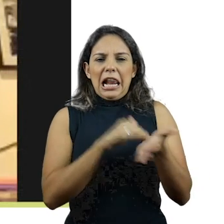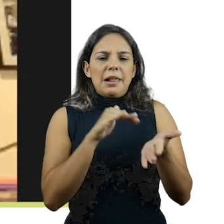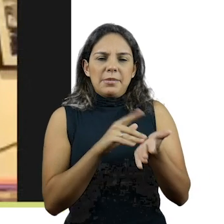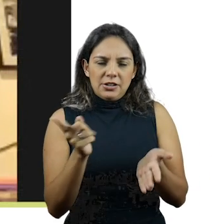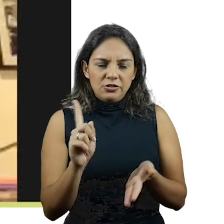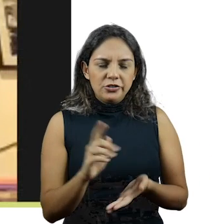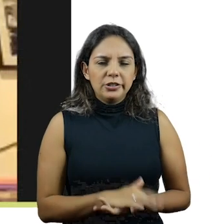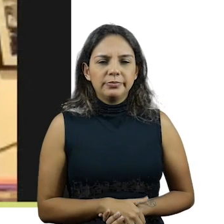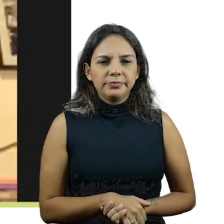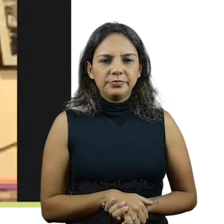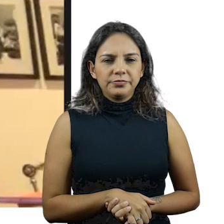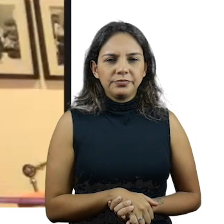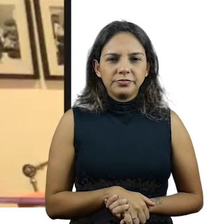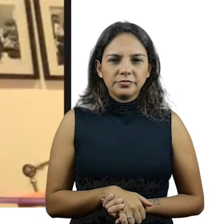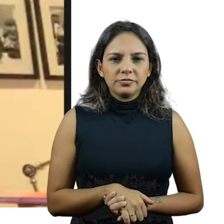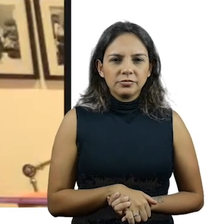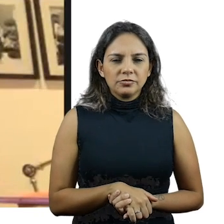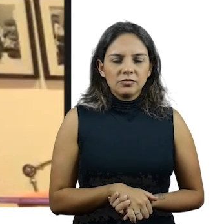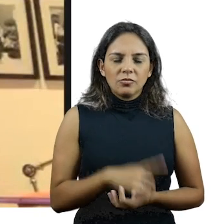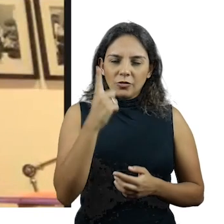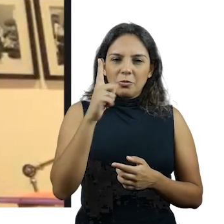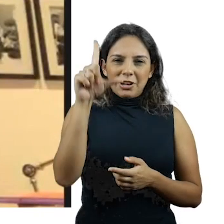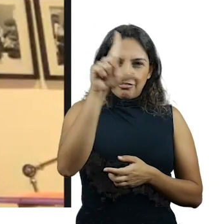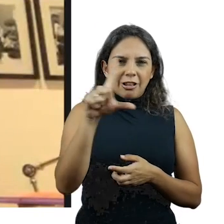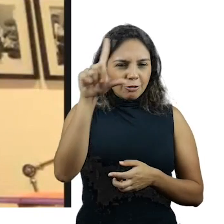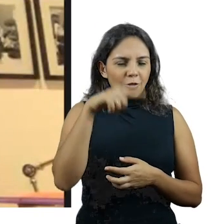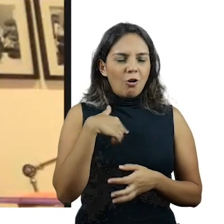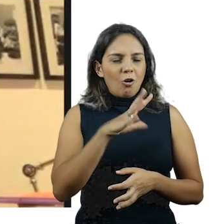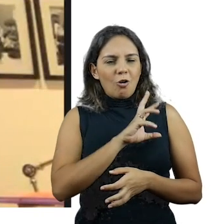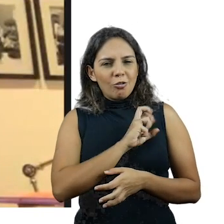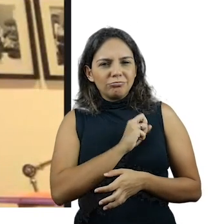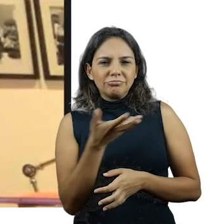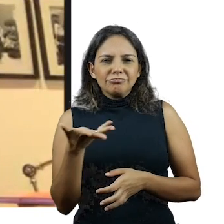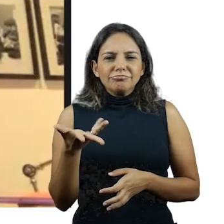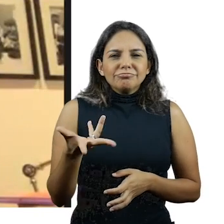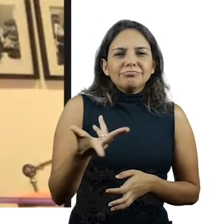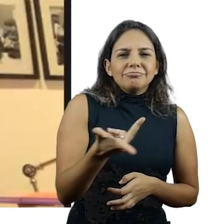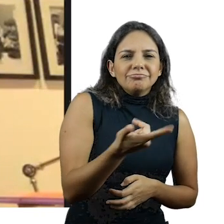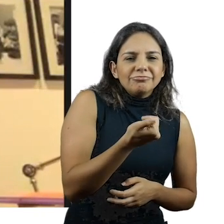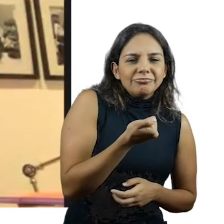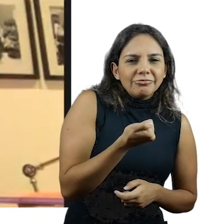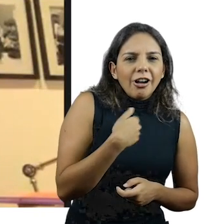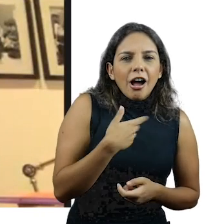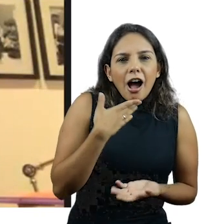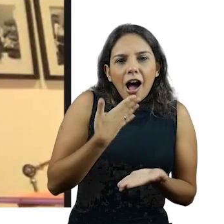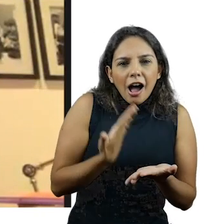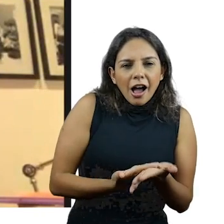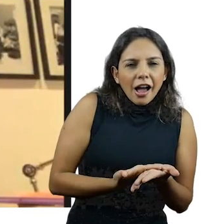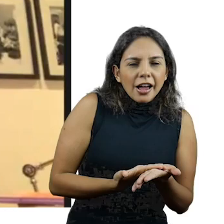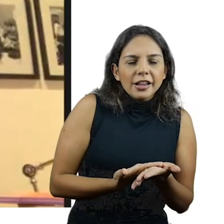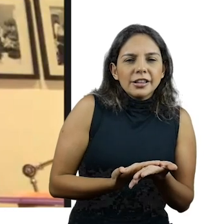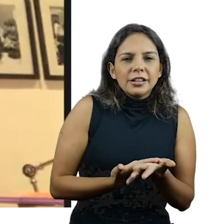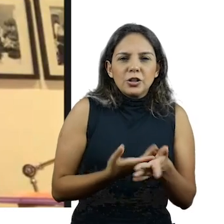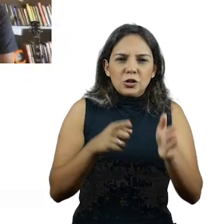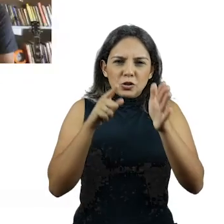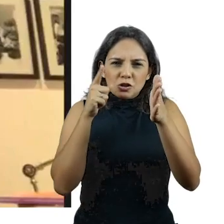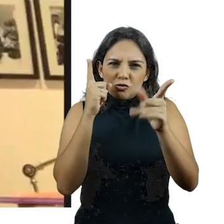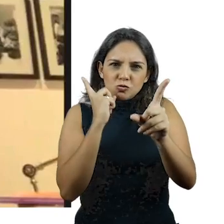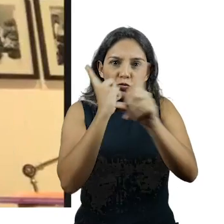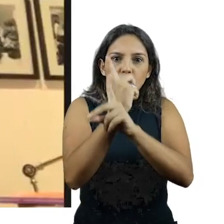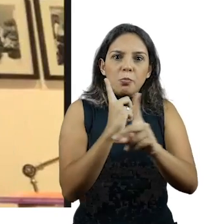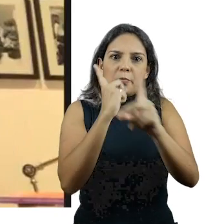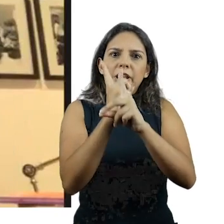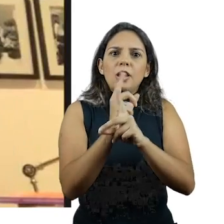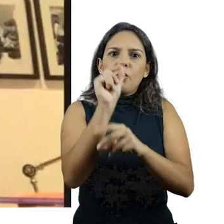É uma literatura que me fascina. Eu acho que essa ideia de de decifrar enigmas, assim, ou de